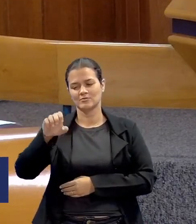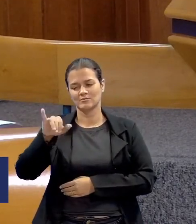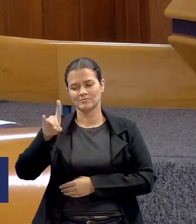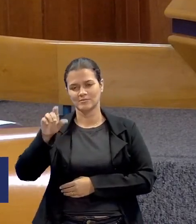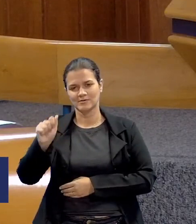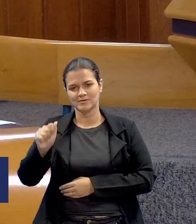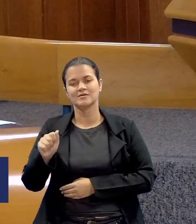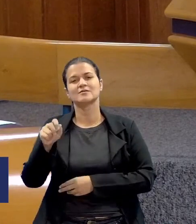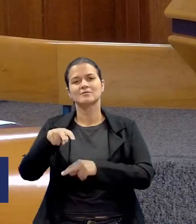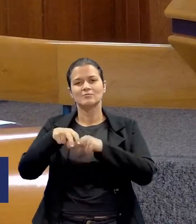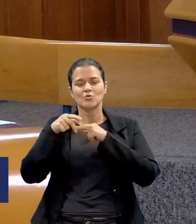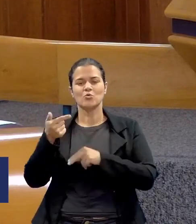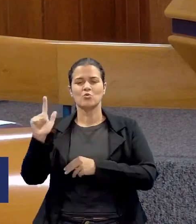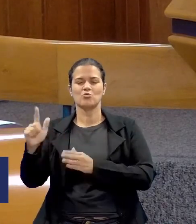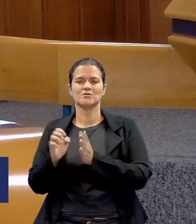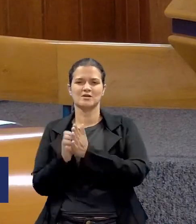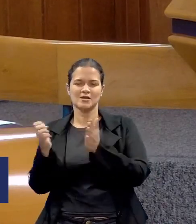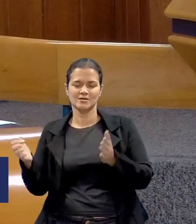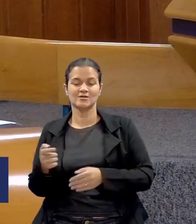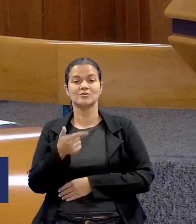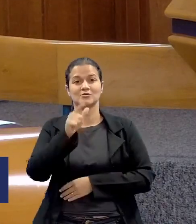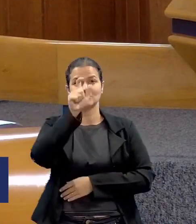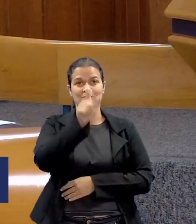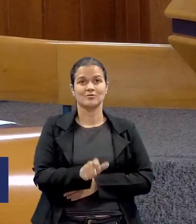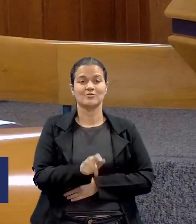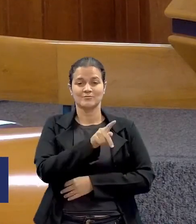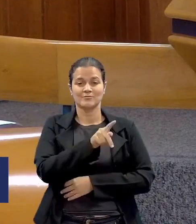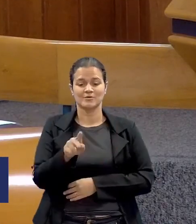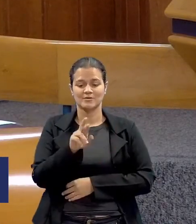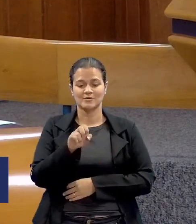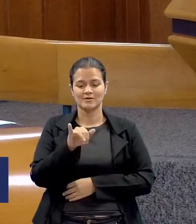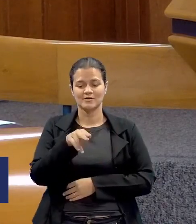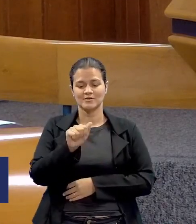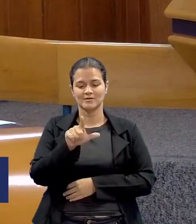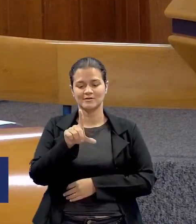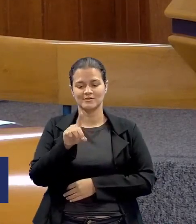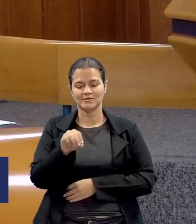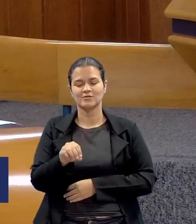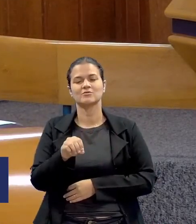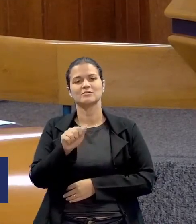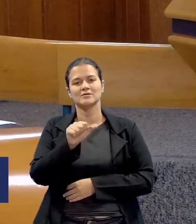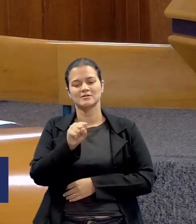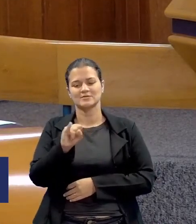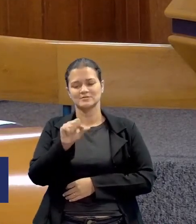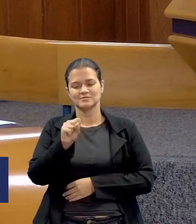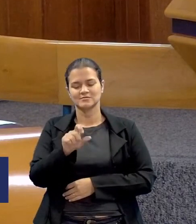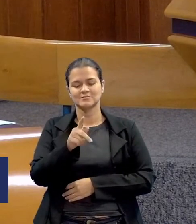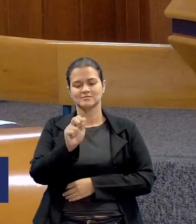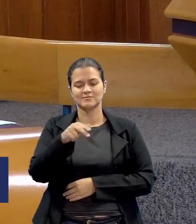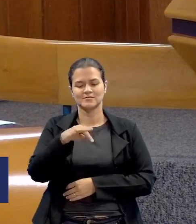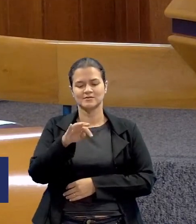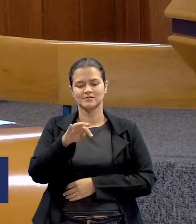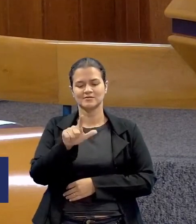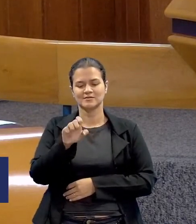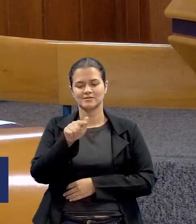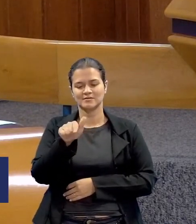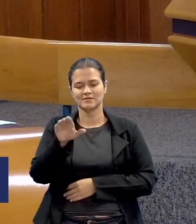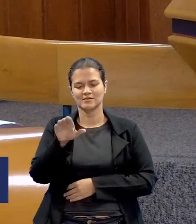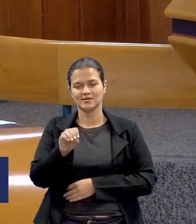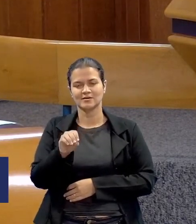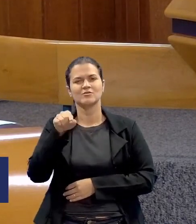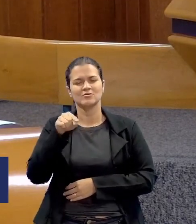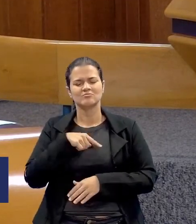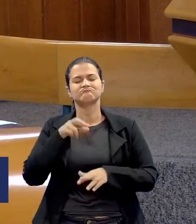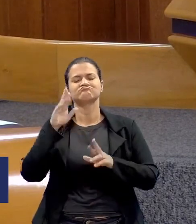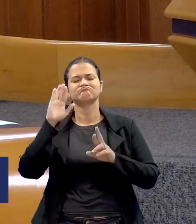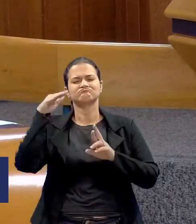Editora. Na figura do professor Reinaldo Assis Pantaleão, Reverencio todos os professores militantes da